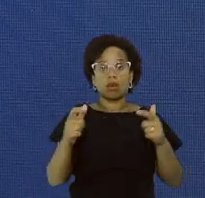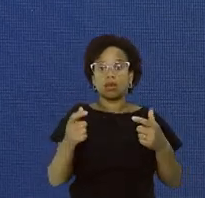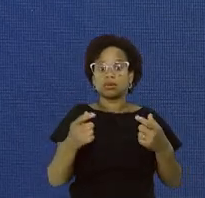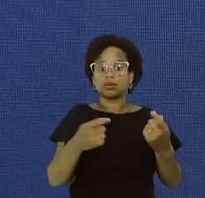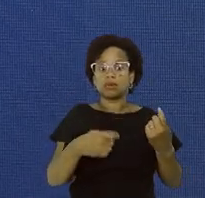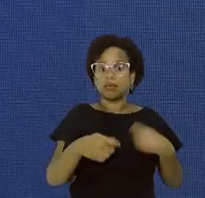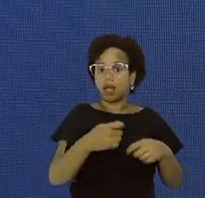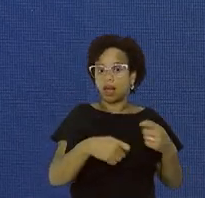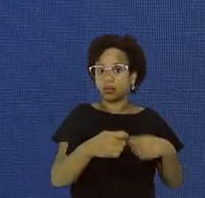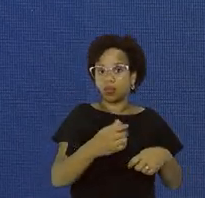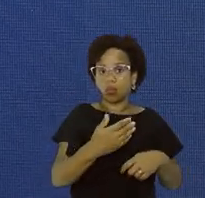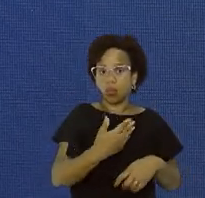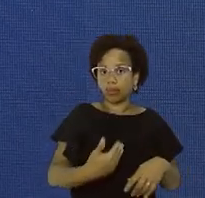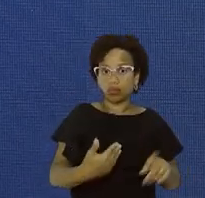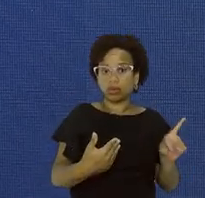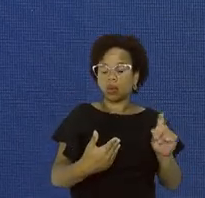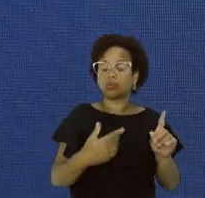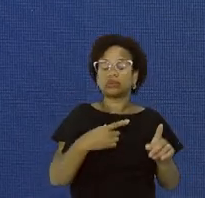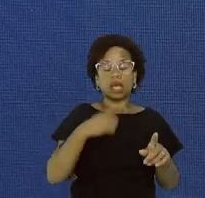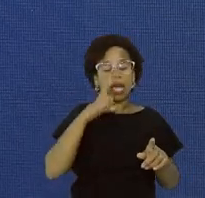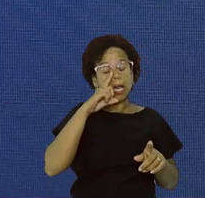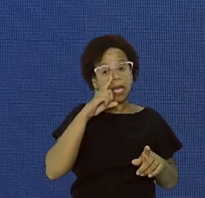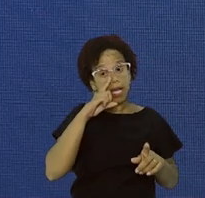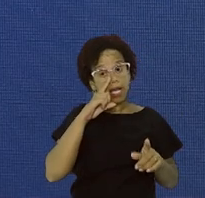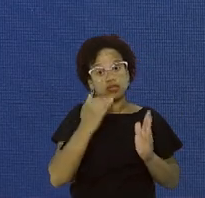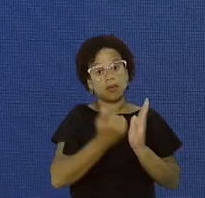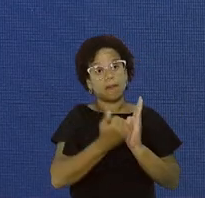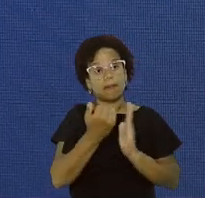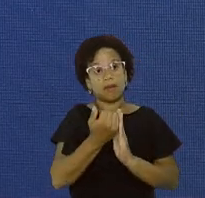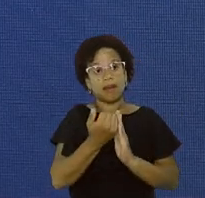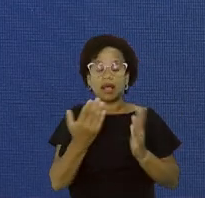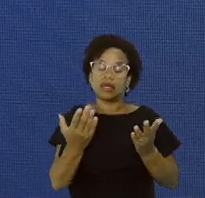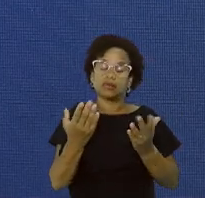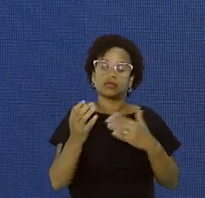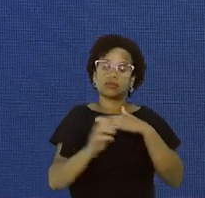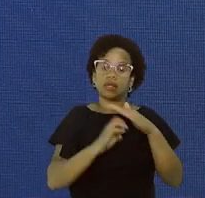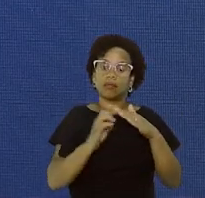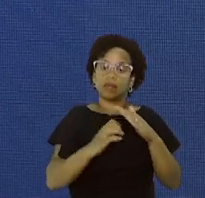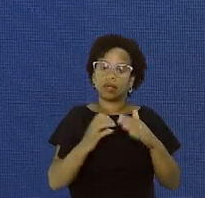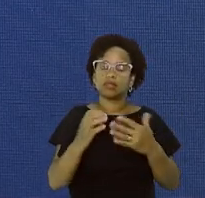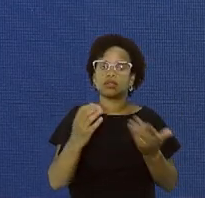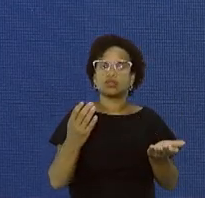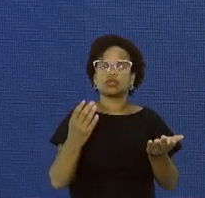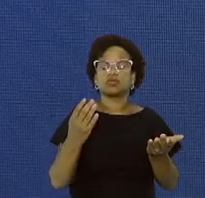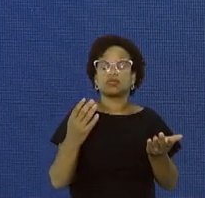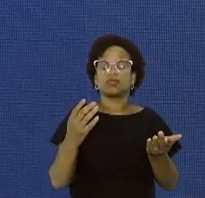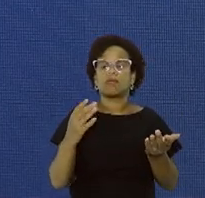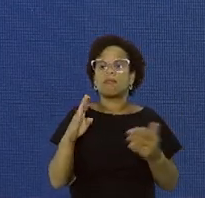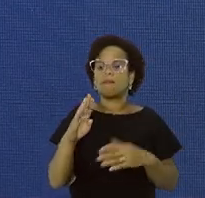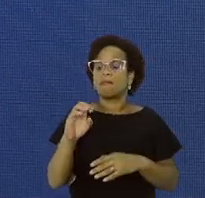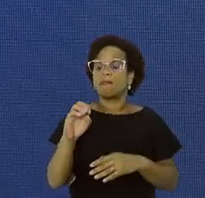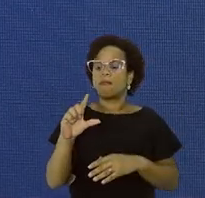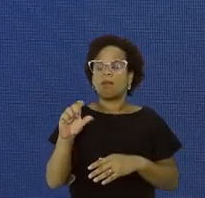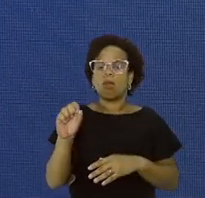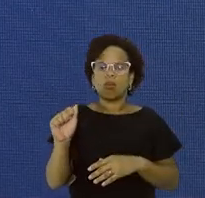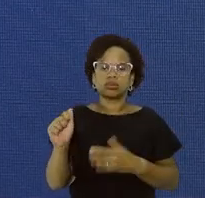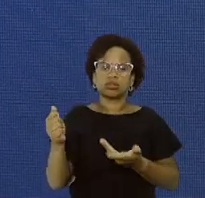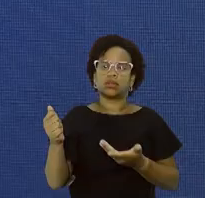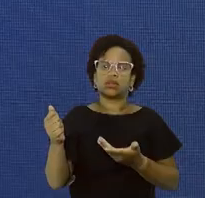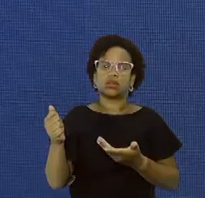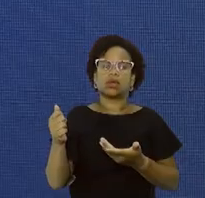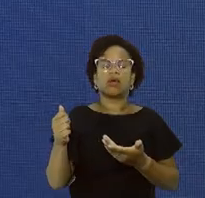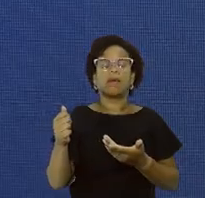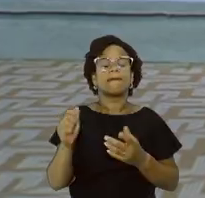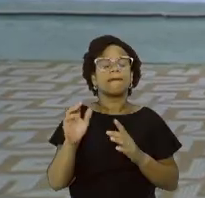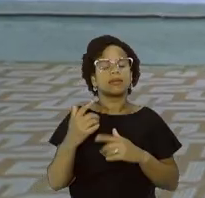obviamente um pouco mais de risco do que a empresa que estão em bolsa e setores que muitas vezes estão disruptando outros setores mas eu diria que o principal